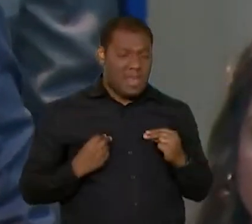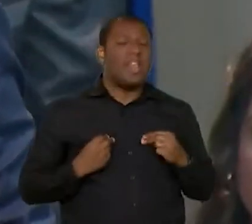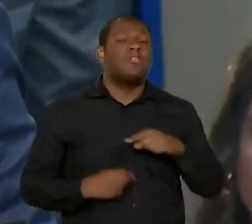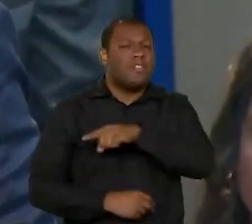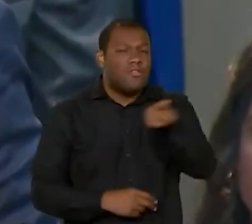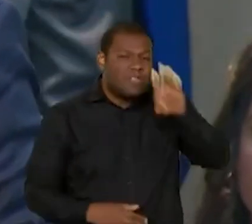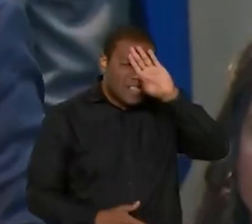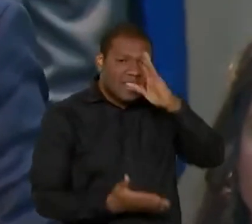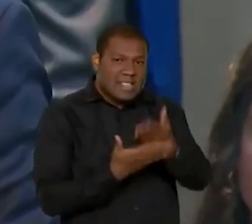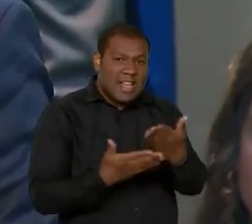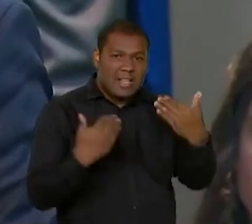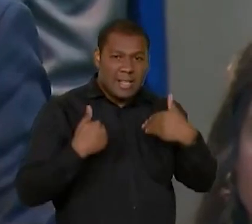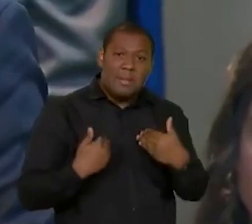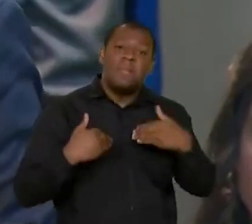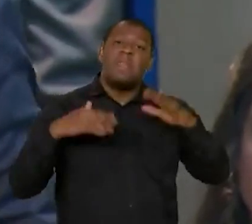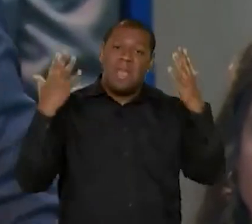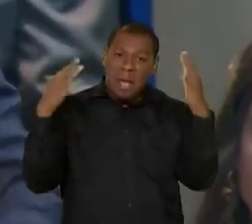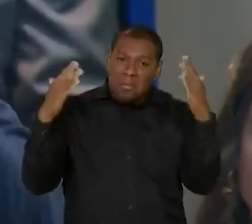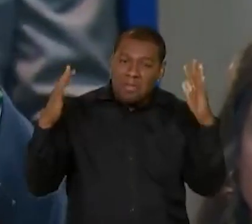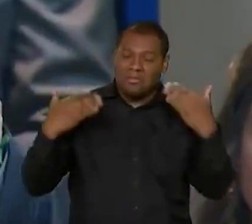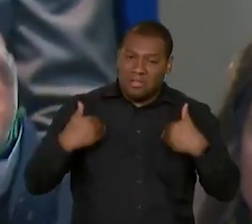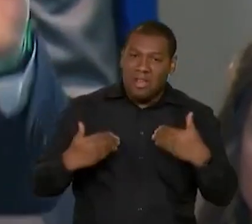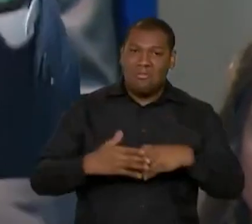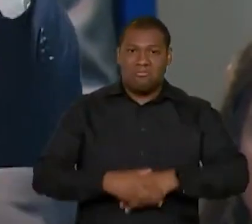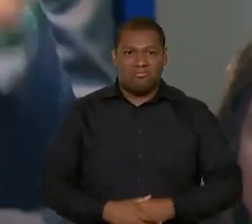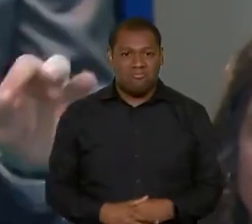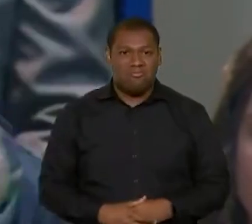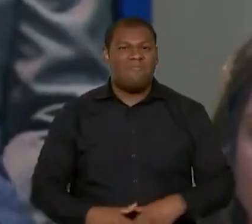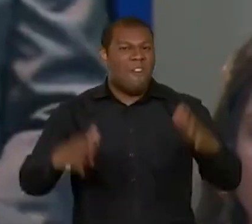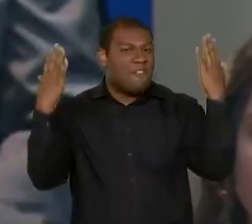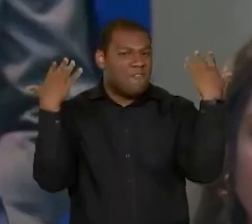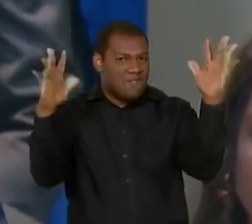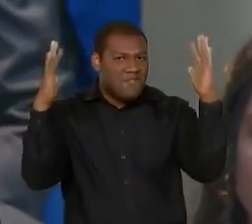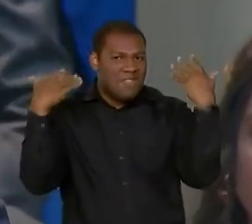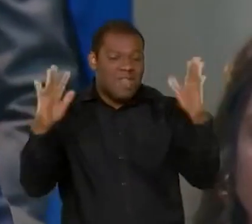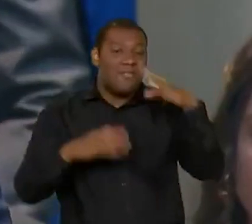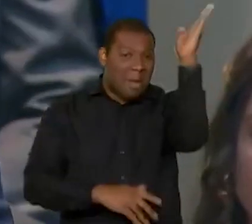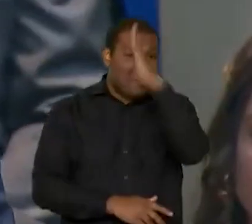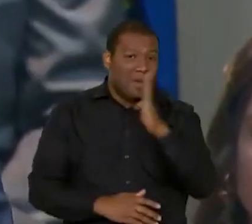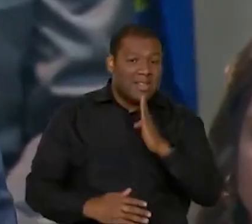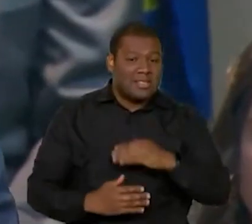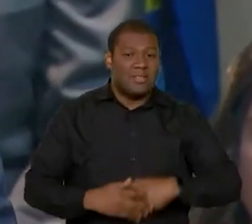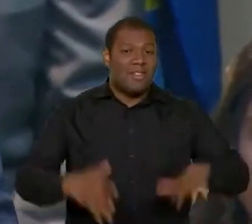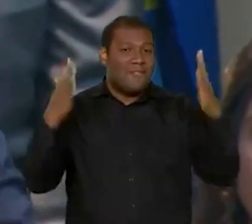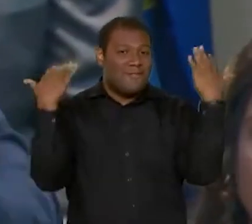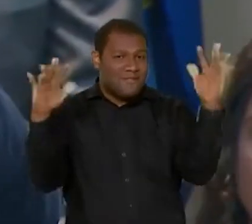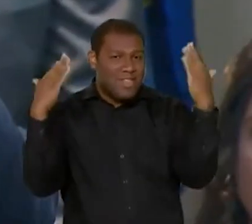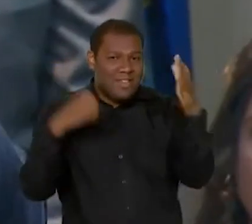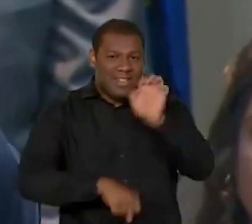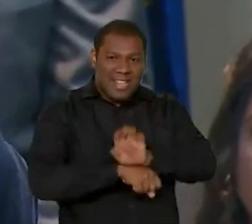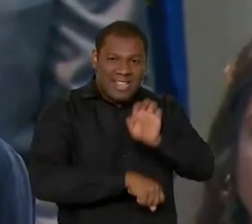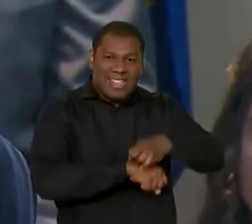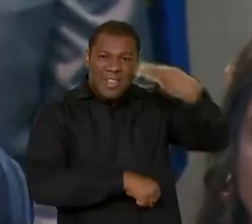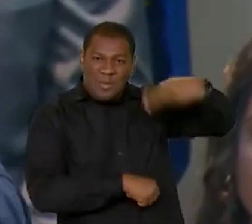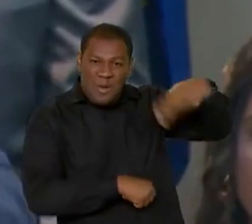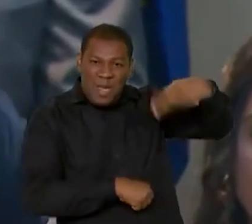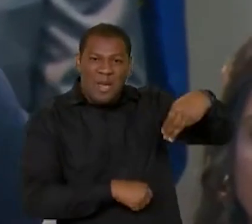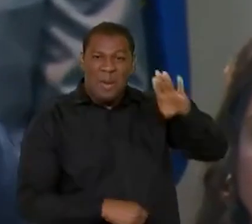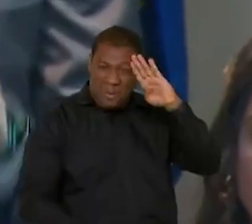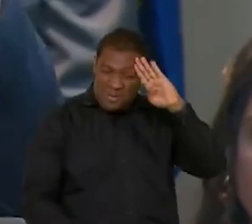confiança e o aplauso de cada um de vocês. Viva o Brasil! Viva o Maranhão. E, acima de tudo,